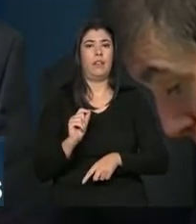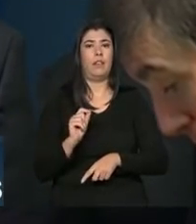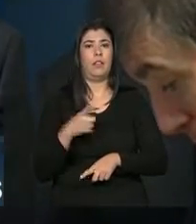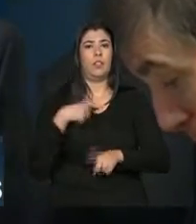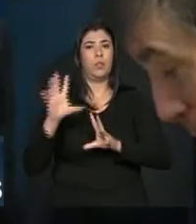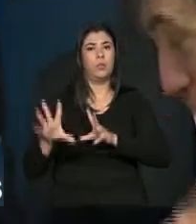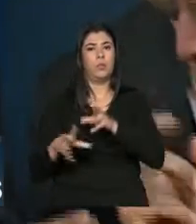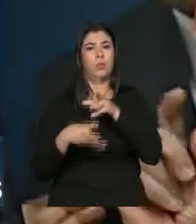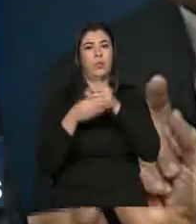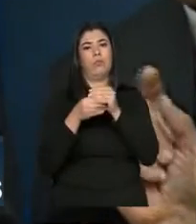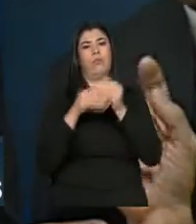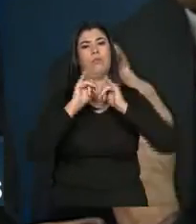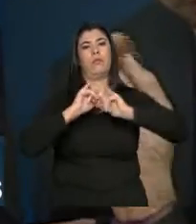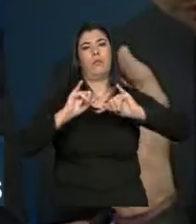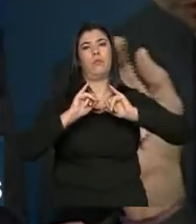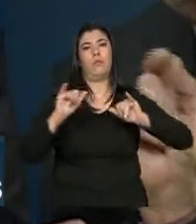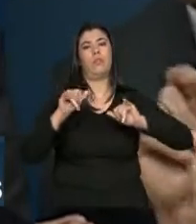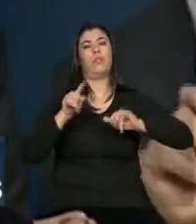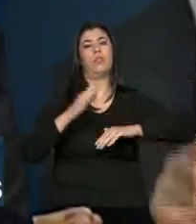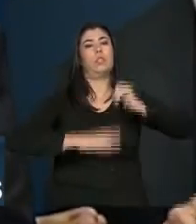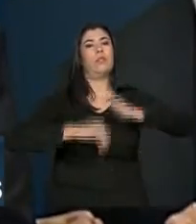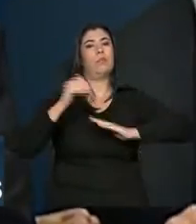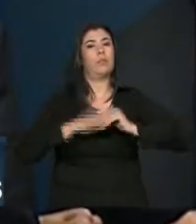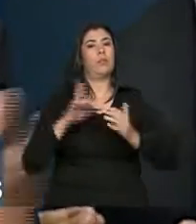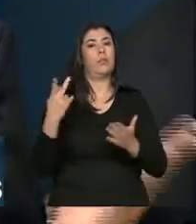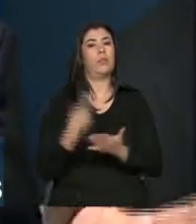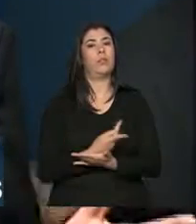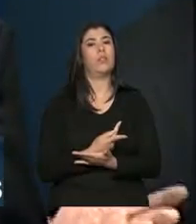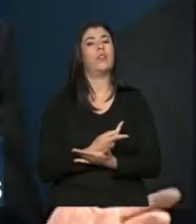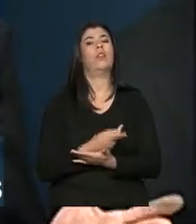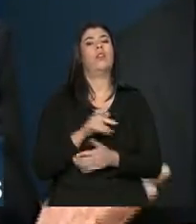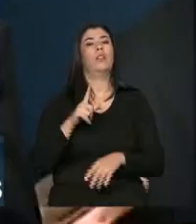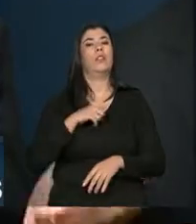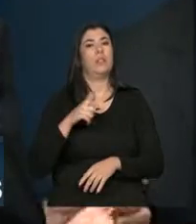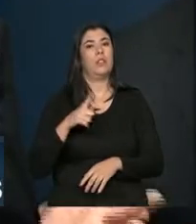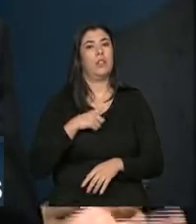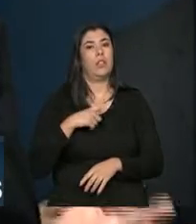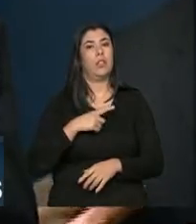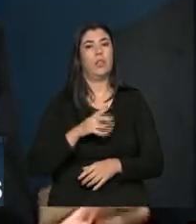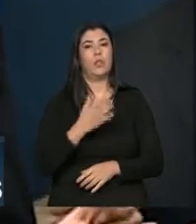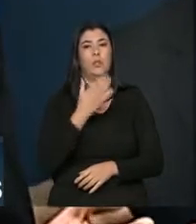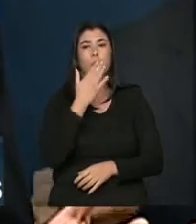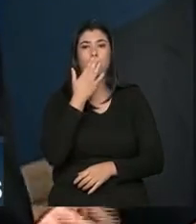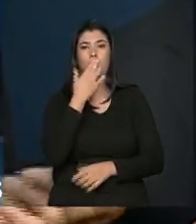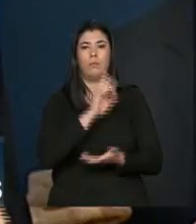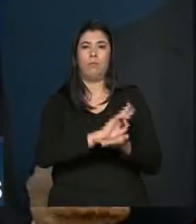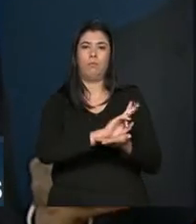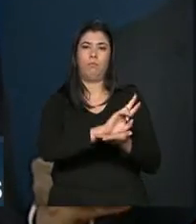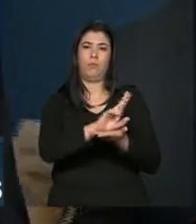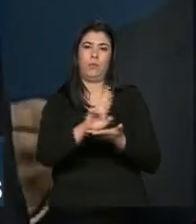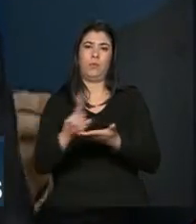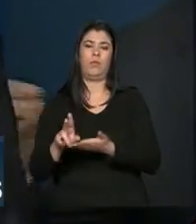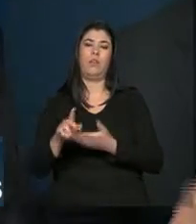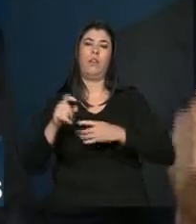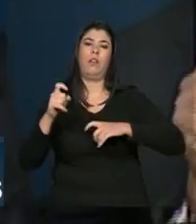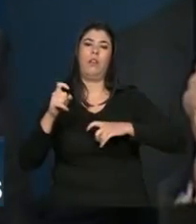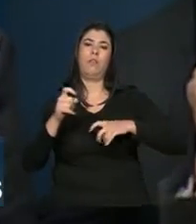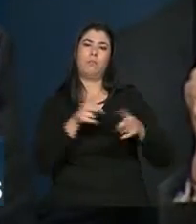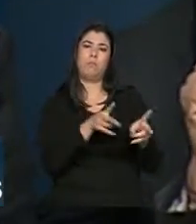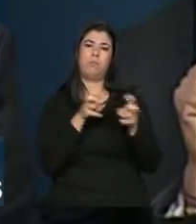ao consolidar a informação de que essa conduta ela ocorre em muito mais tipos de exploração,